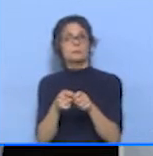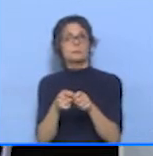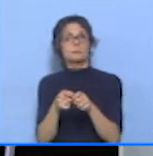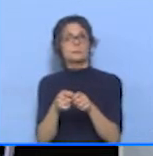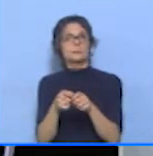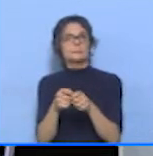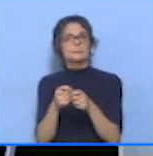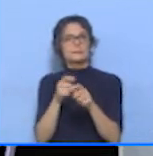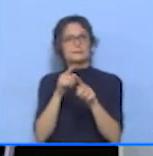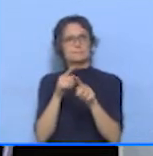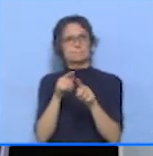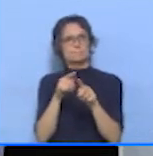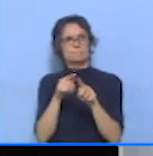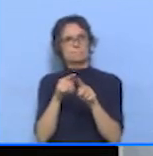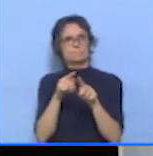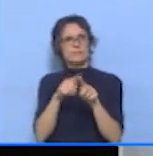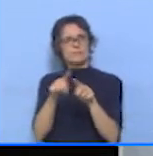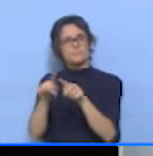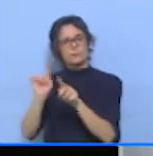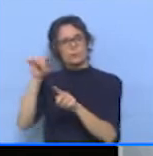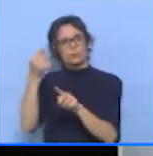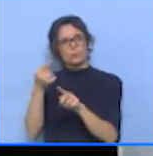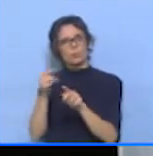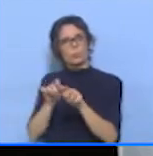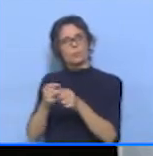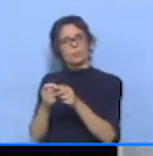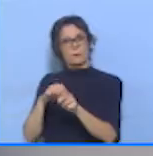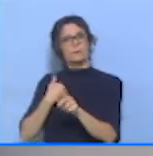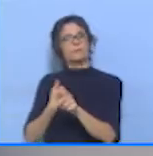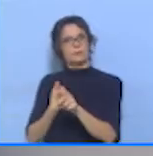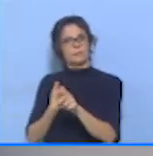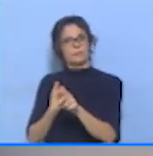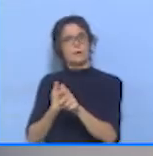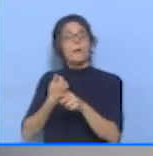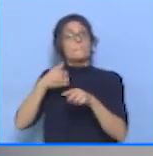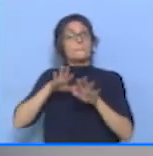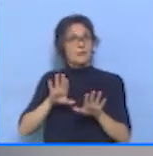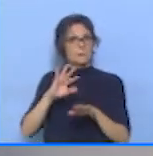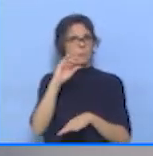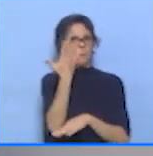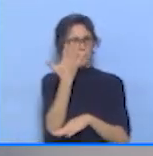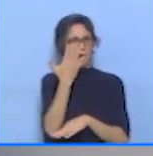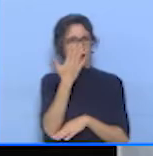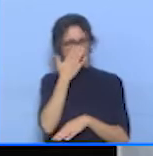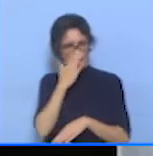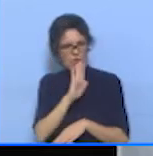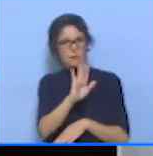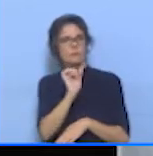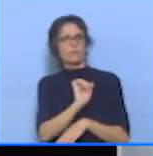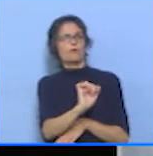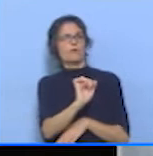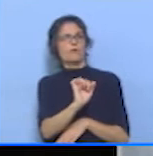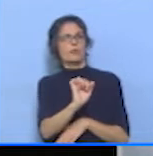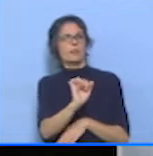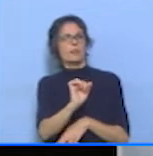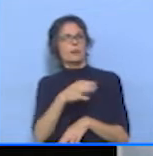tem muitas diferenças com os outros partidos verdes no resto da Europa, mas mostra uma vontade da população de responder a